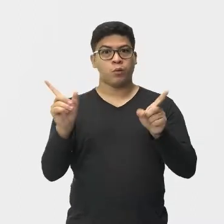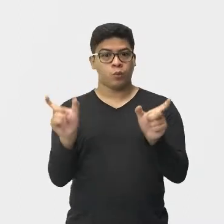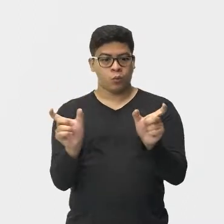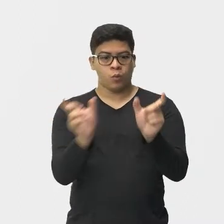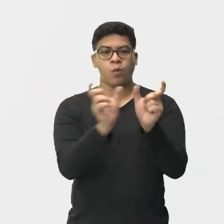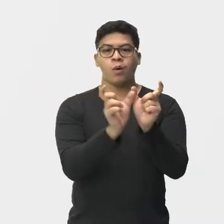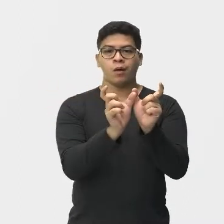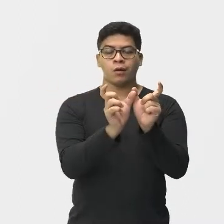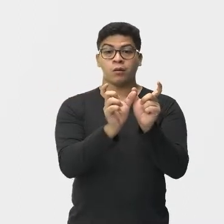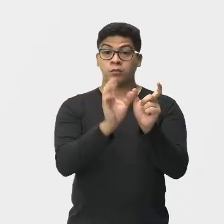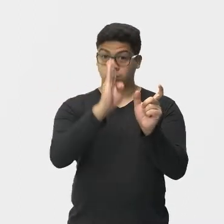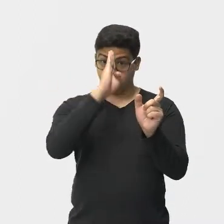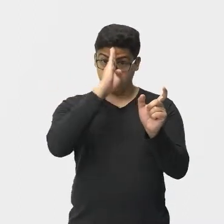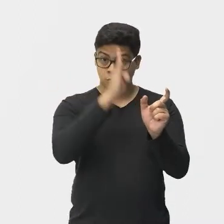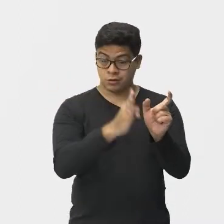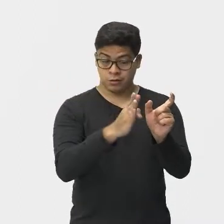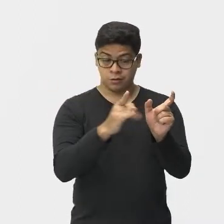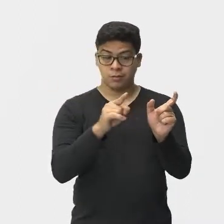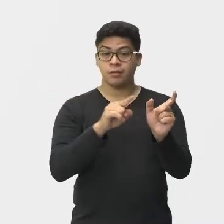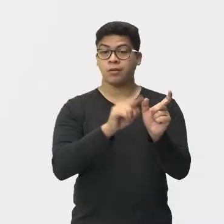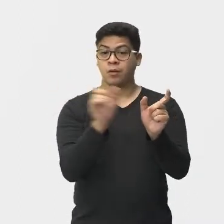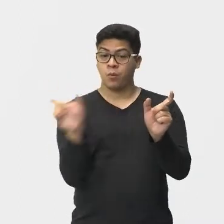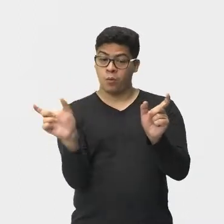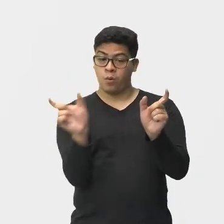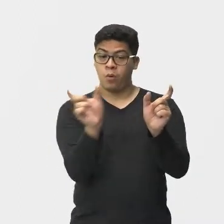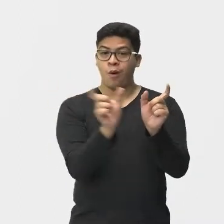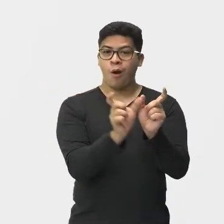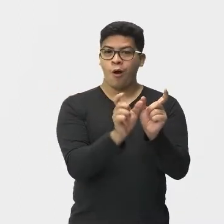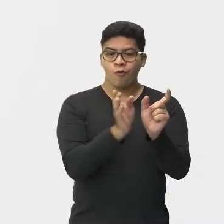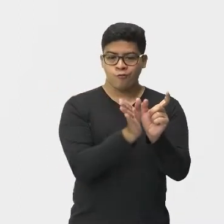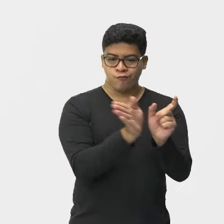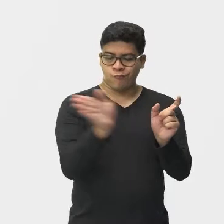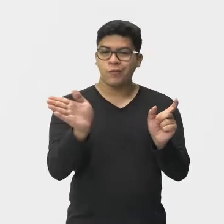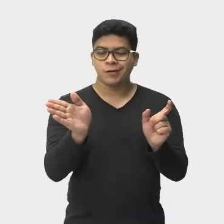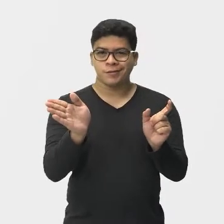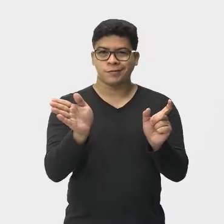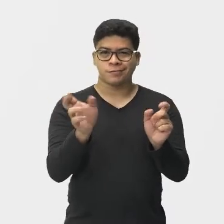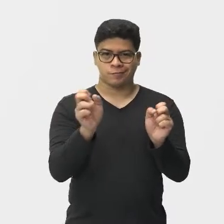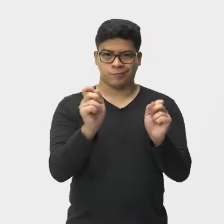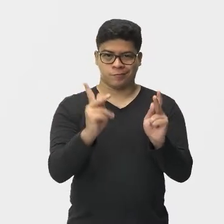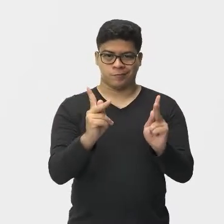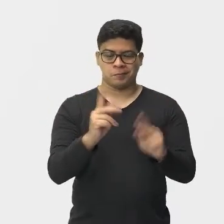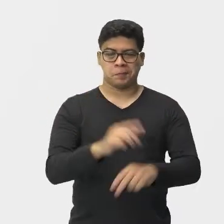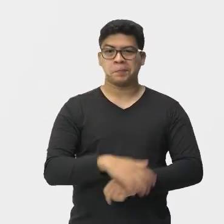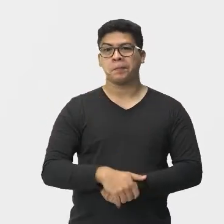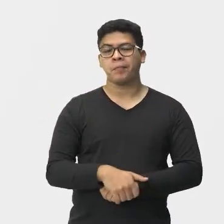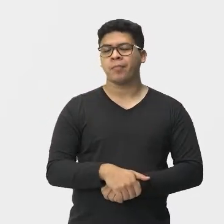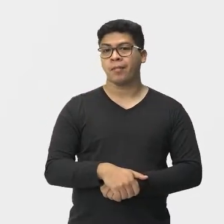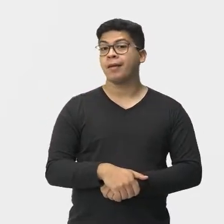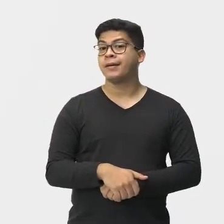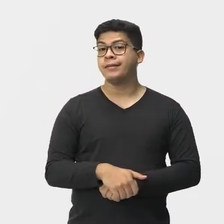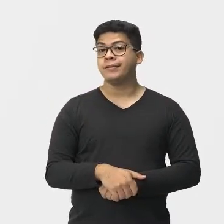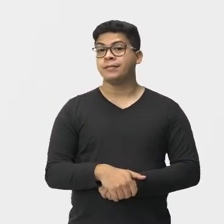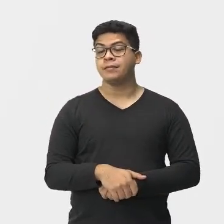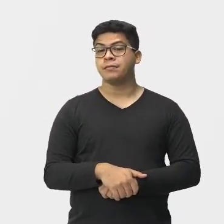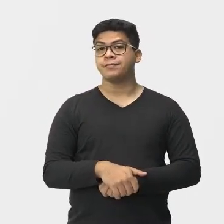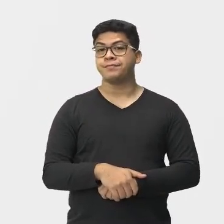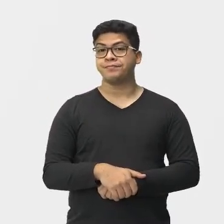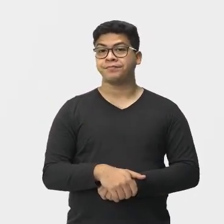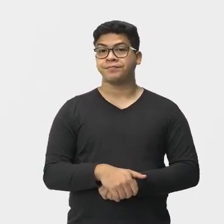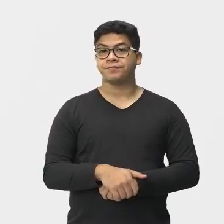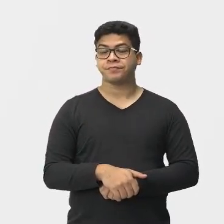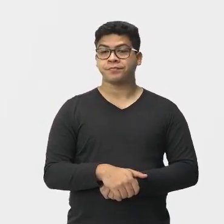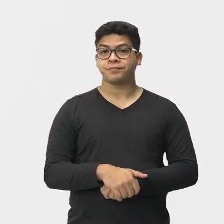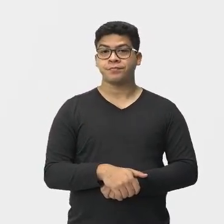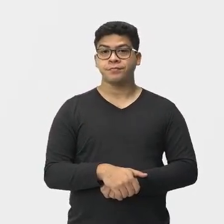língua portuguesa, no espanhol nós temos alguns verbos que necessitam de complementos para poder haver aí